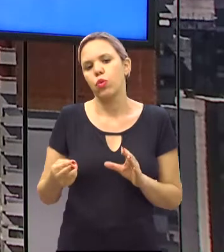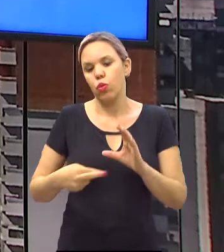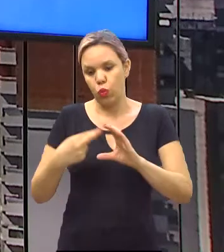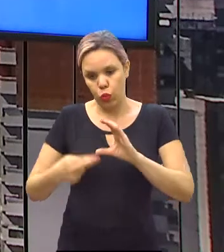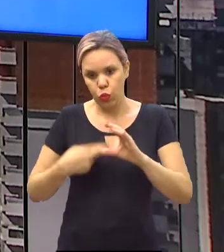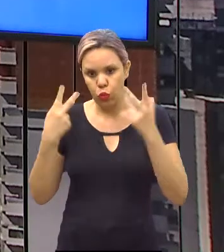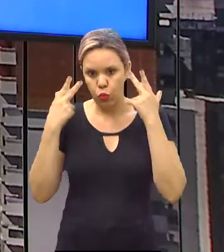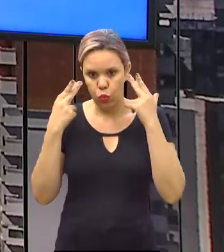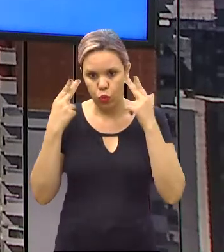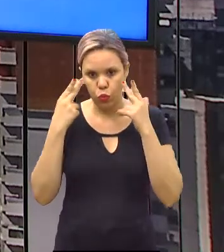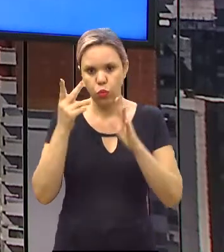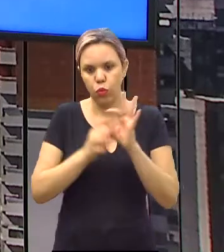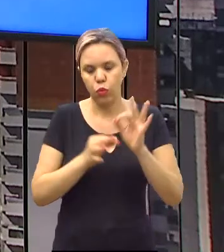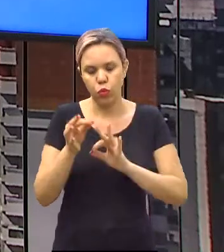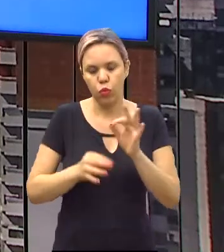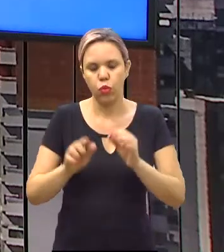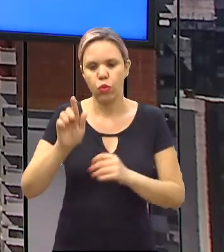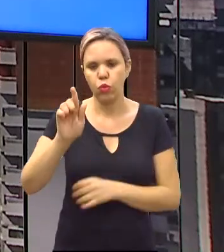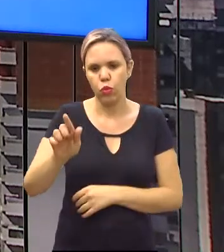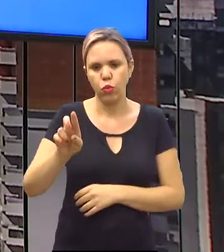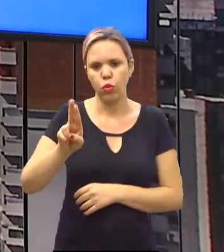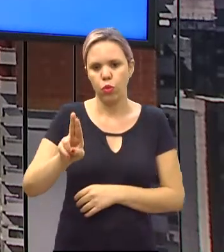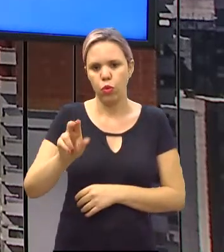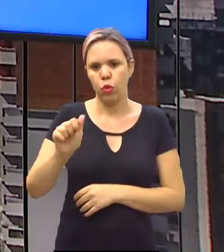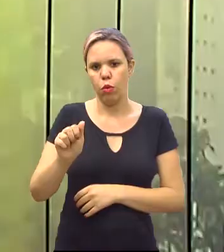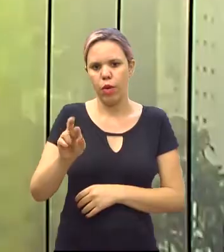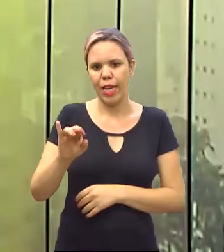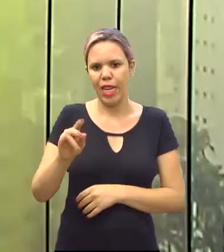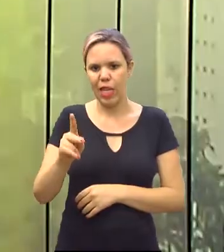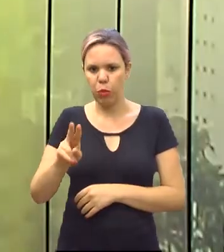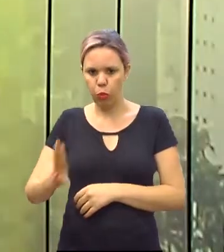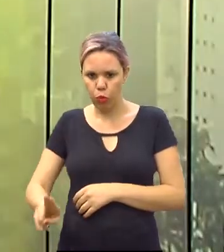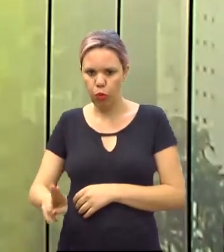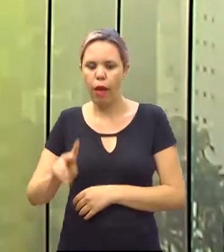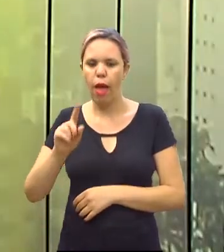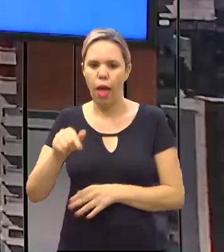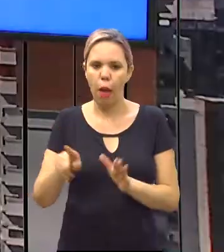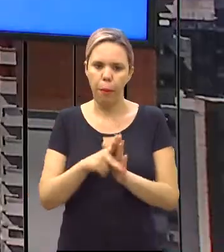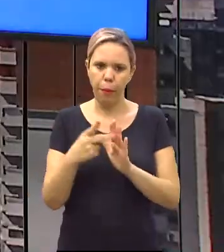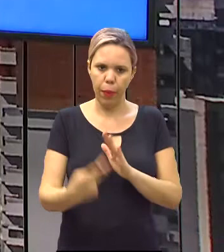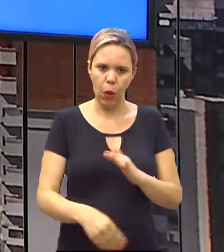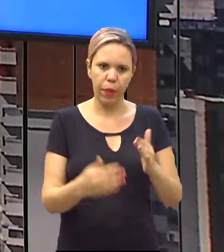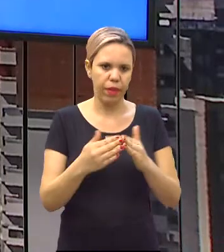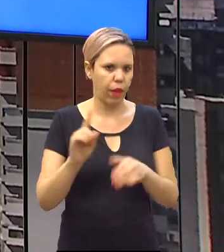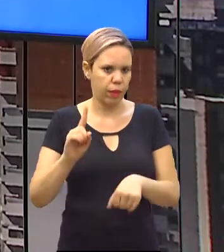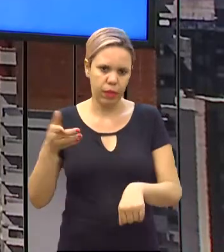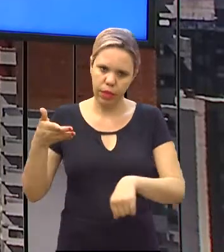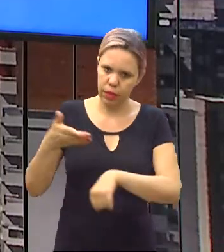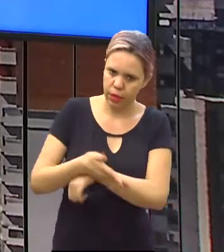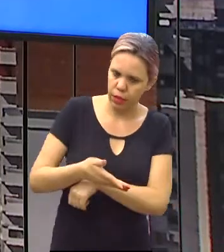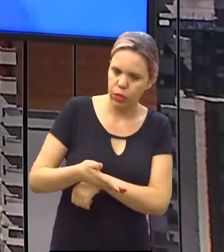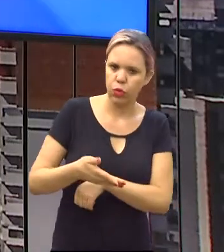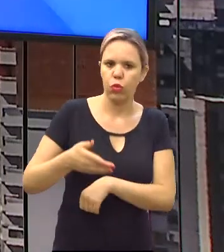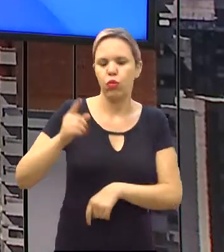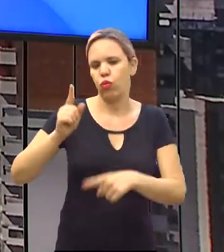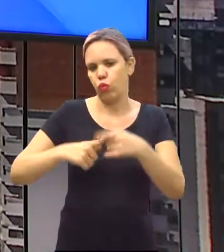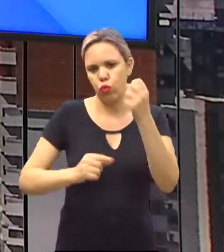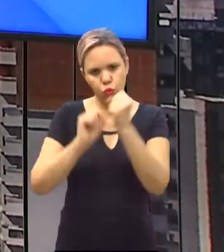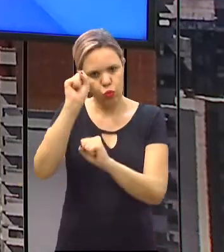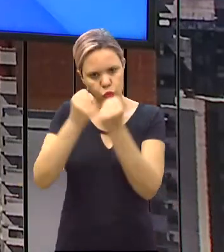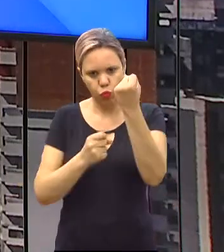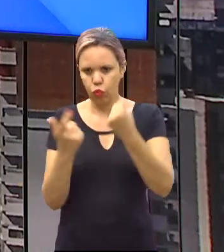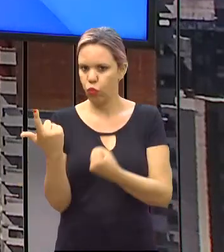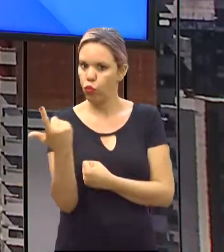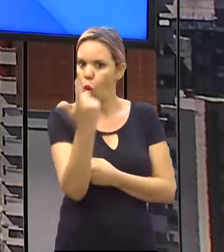orgânico e em projetos como o Guaraipu, é o resíduo orgânico domiciliar, não entra aí o resíduo orgânico industrial, que é